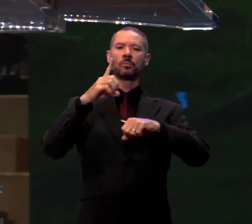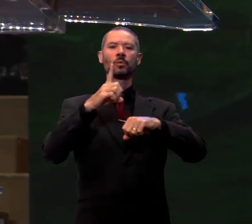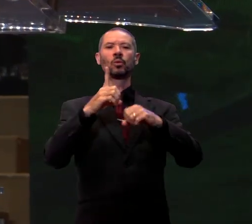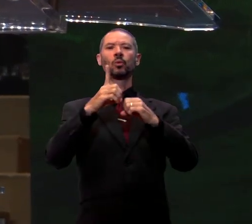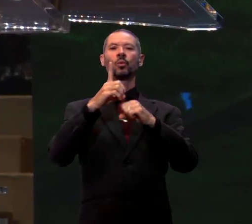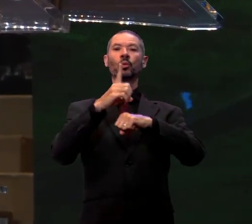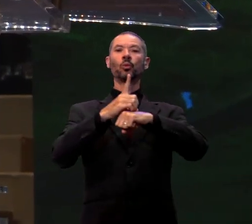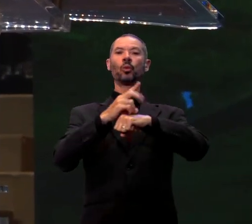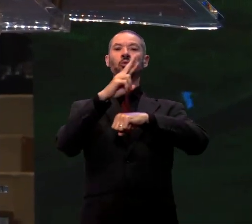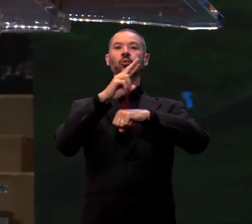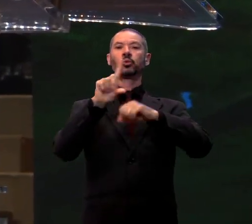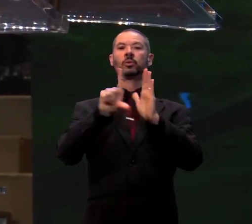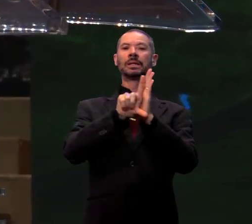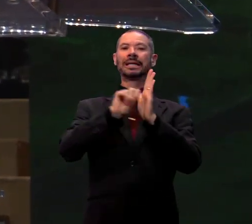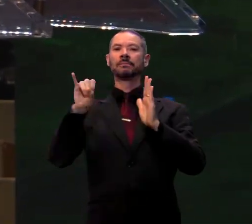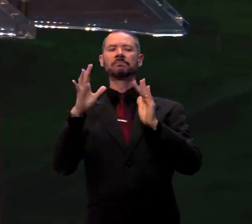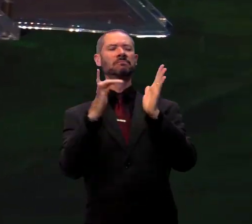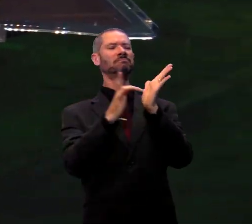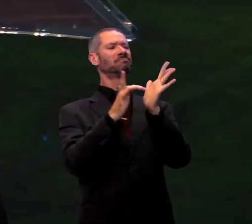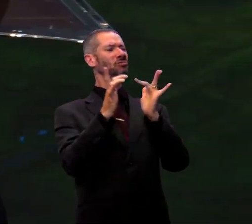diz, e Jesus depois apenas